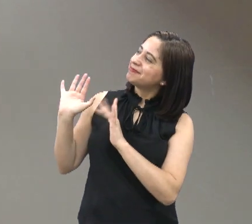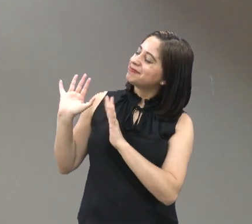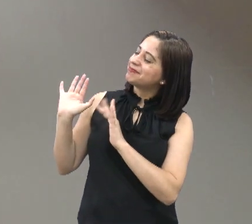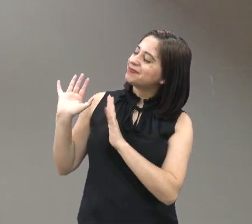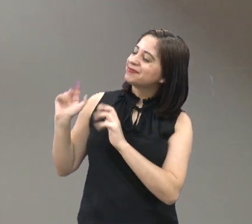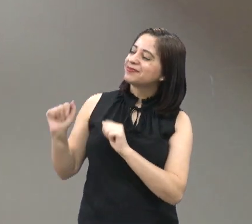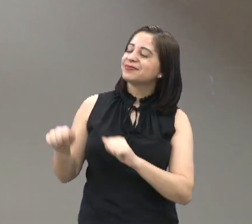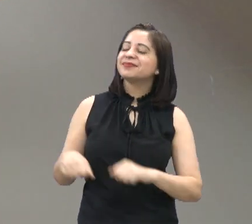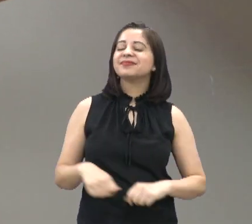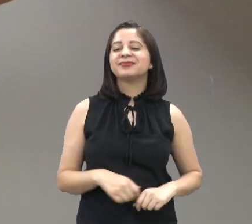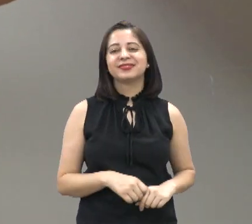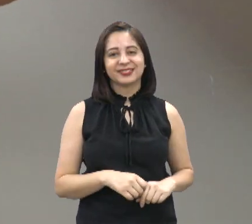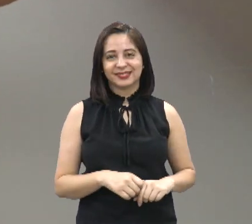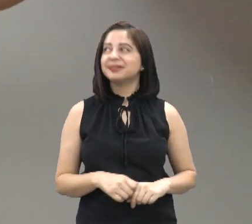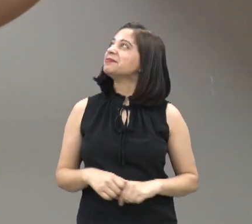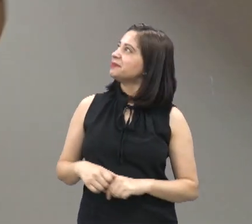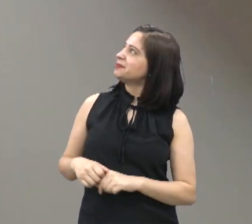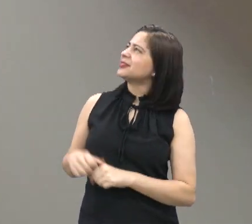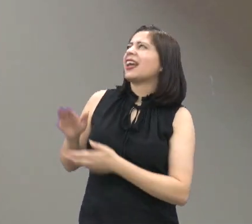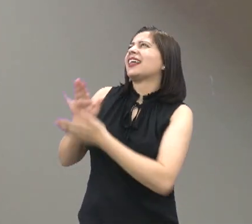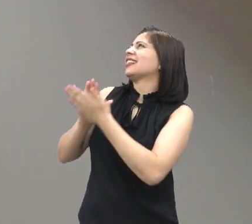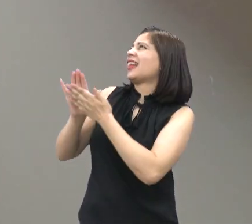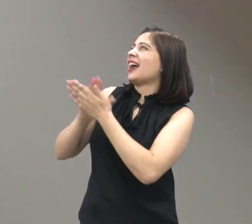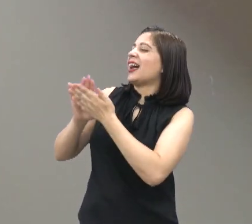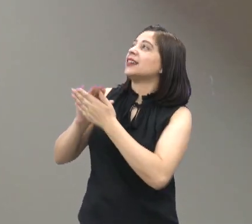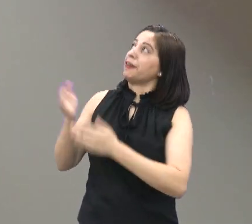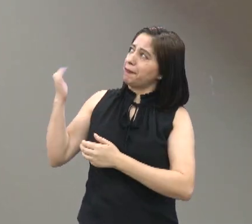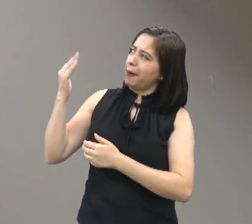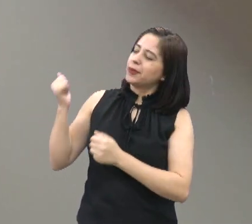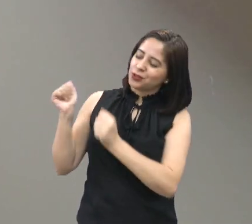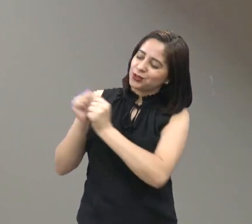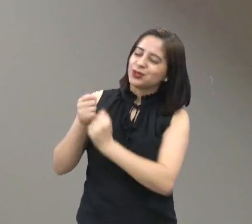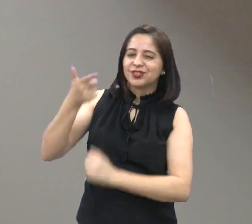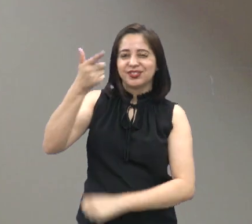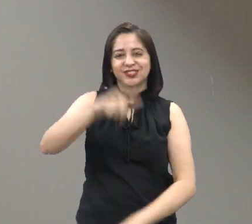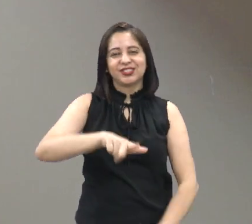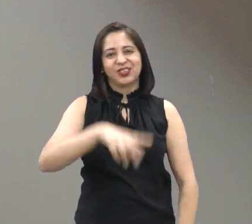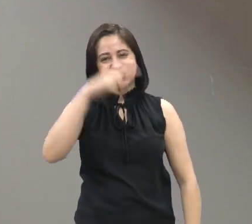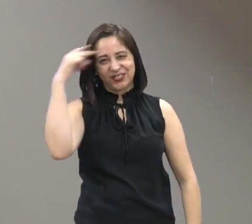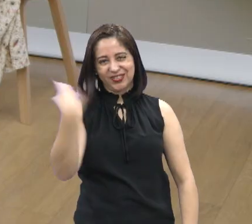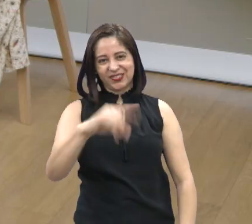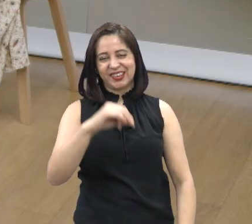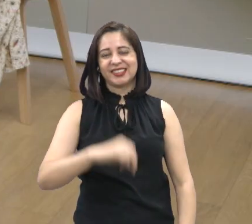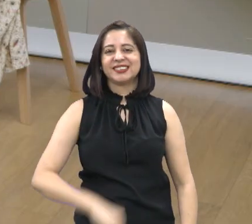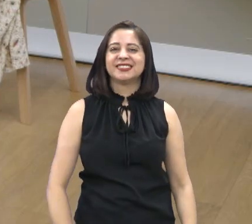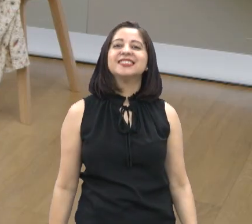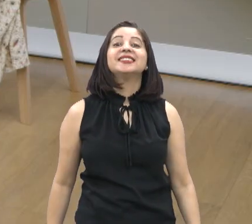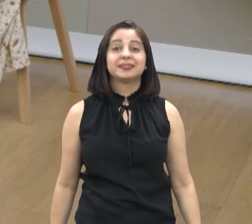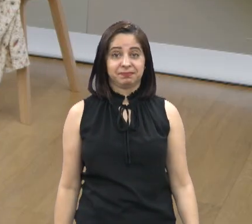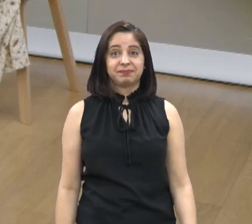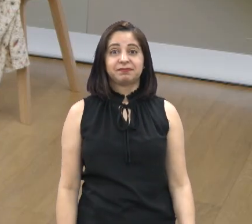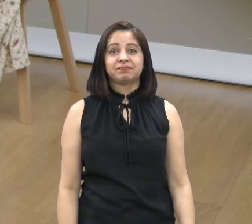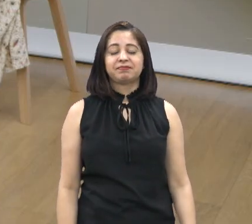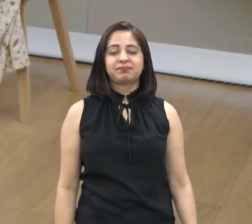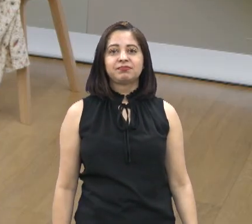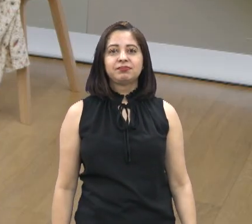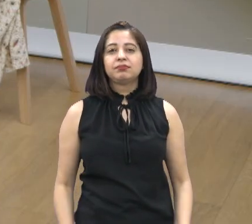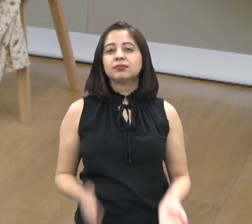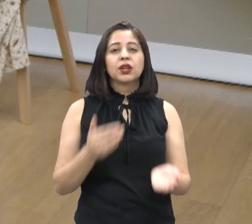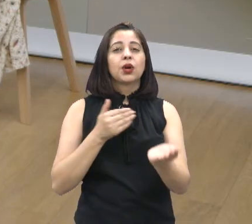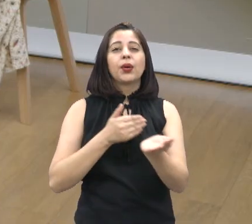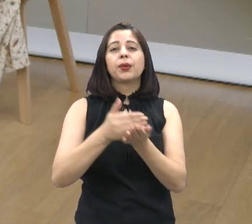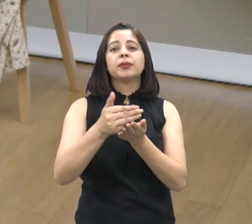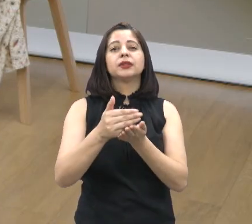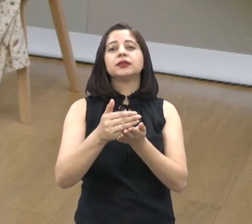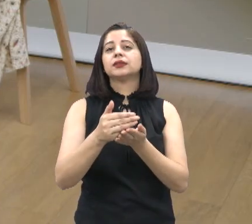meu ladinho. Ana, muito obrigada e vamos lá, né? Mais um de bem com você. Doutora, para a gente começar, quais